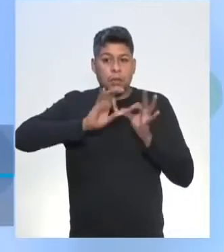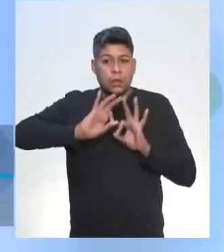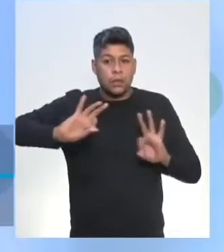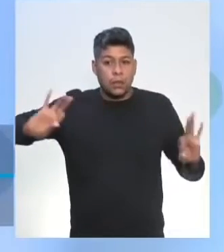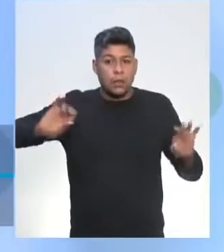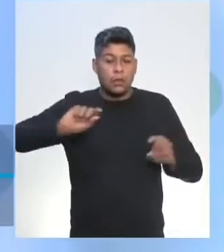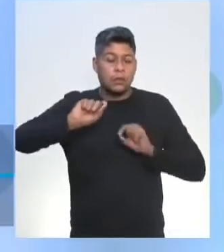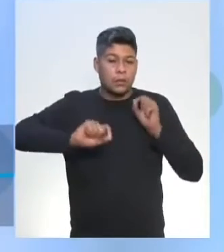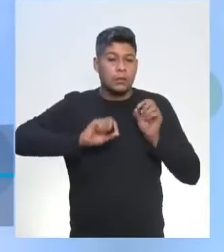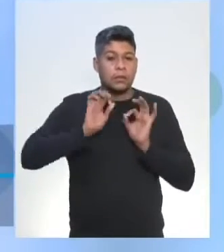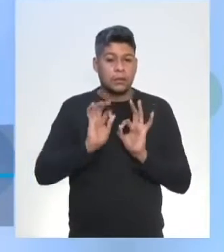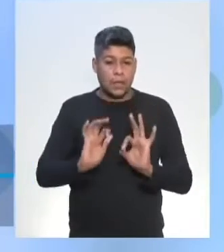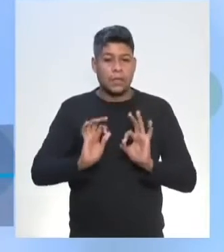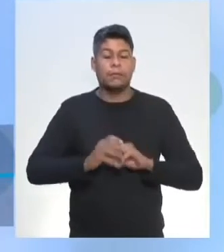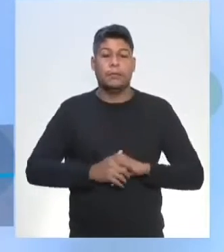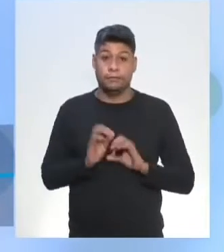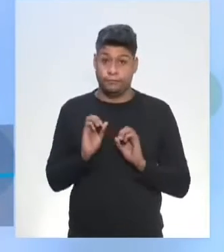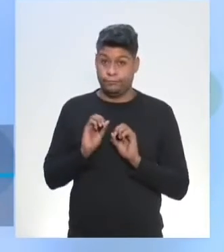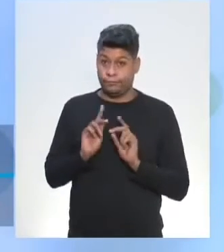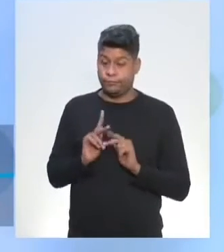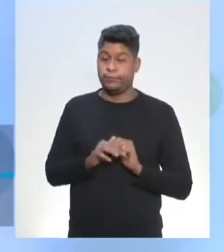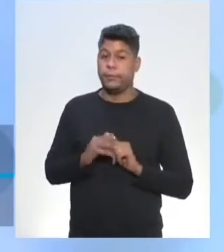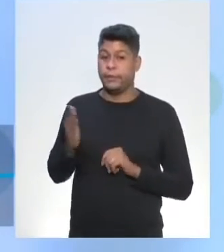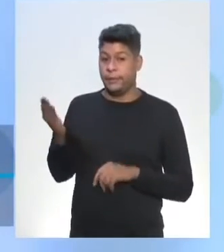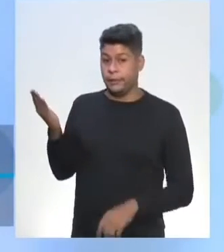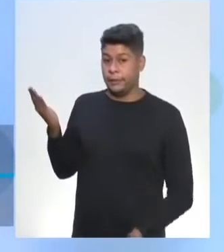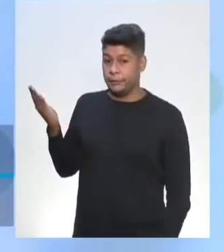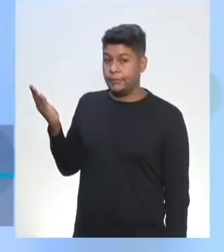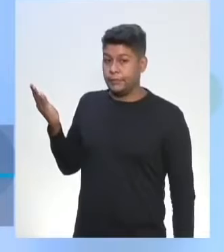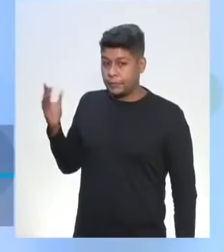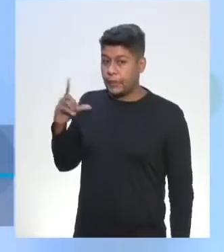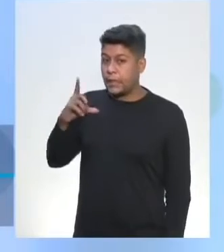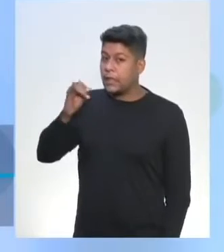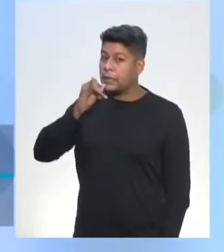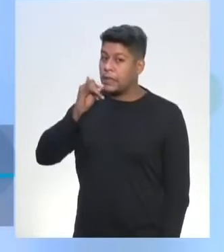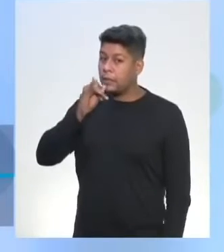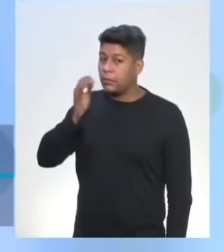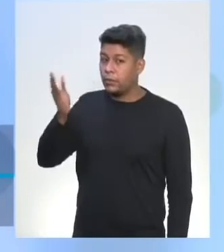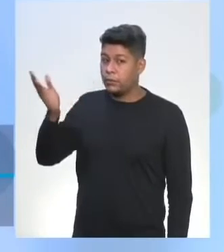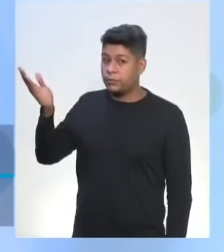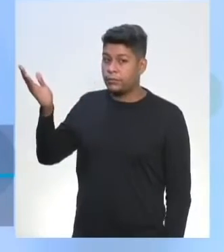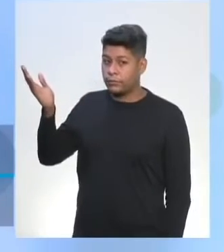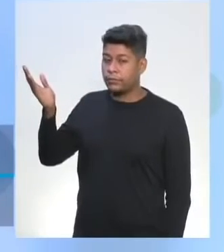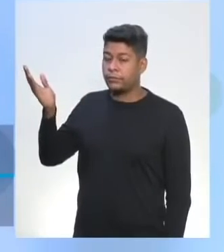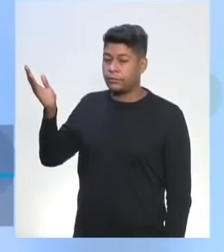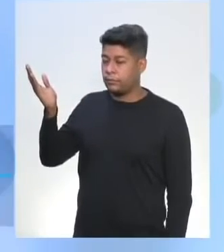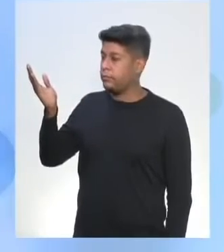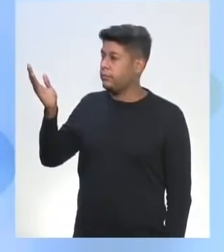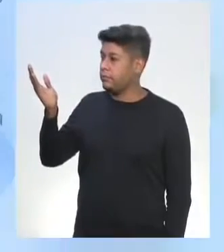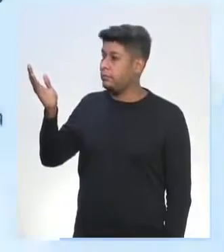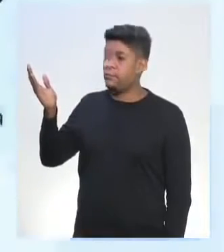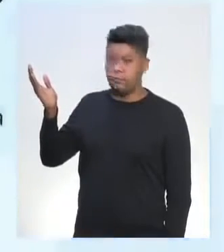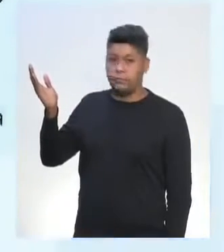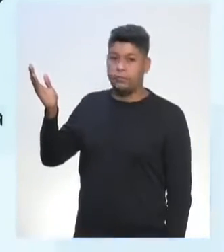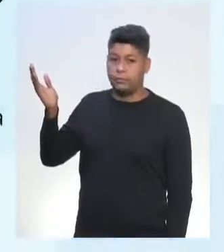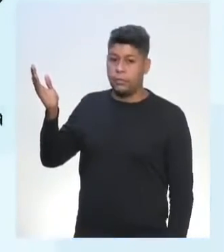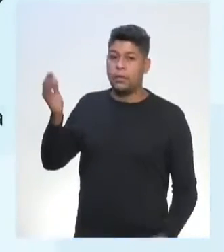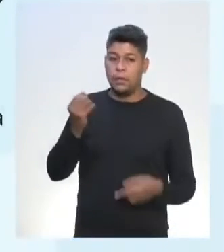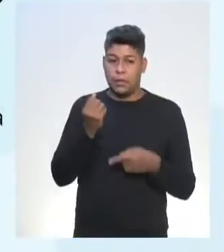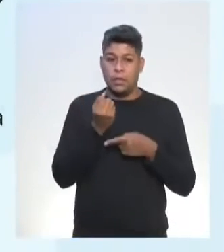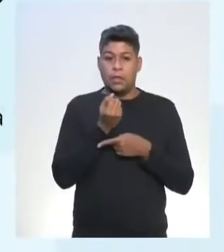A exatamente disso tudo bem então aqui a gente tem um exemplo Deixar uma limpada os dois